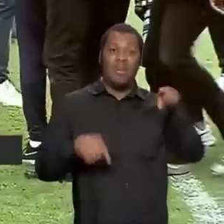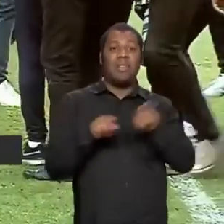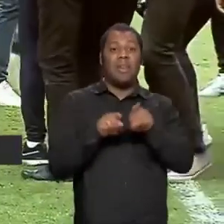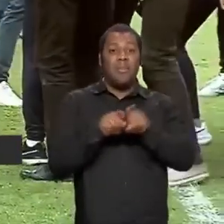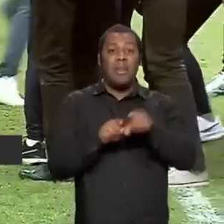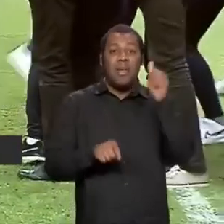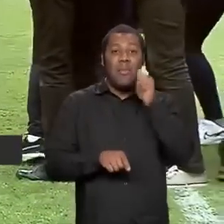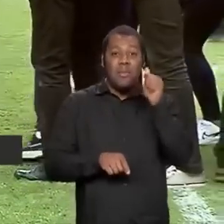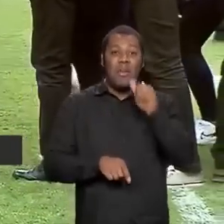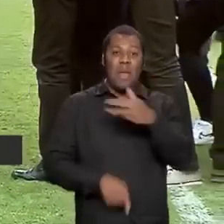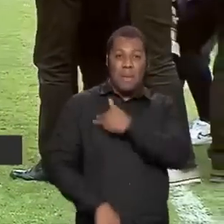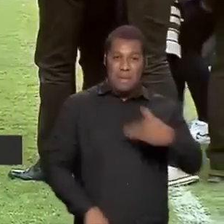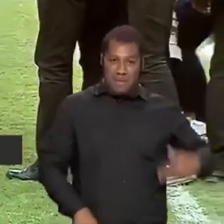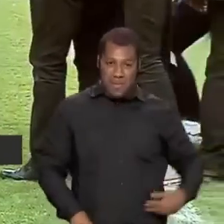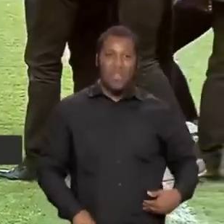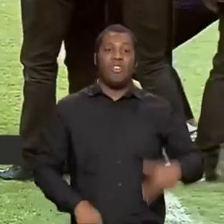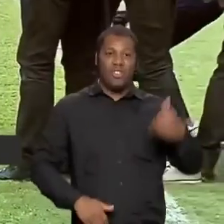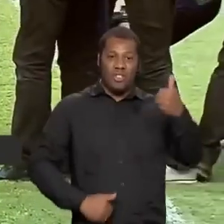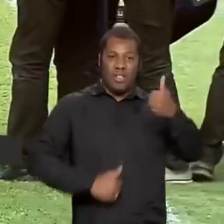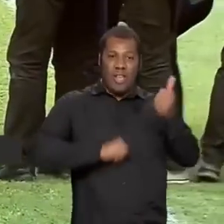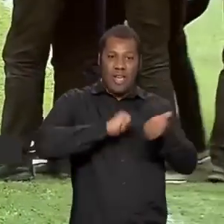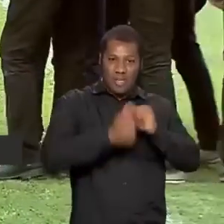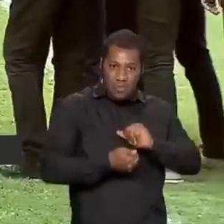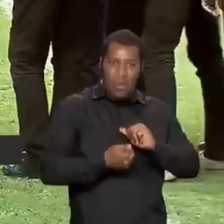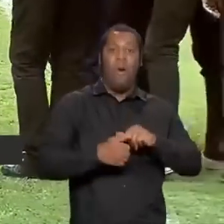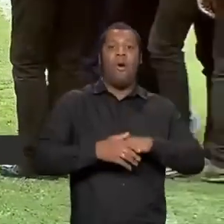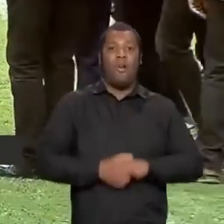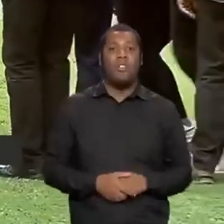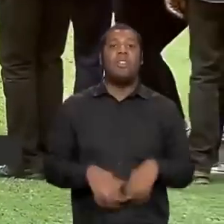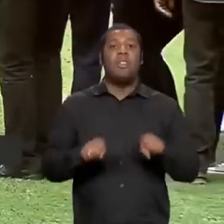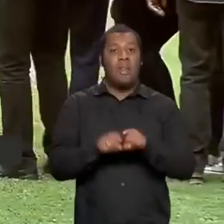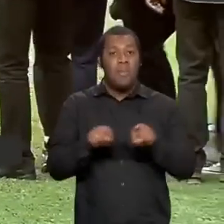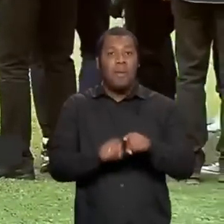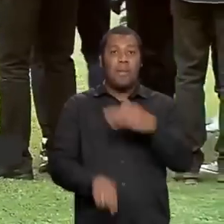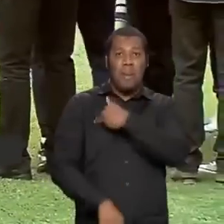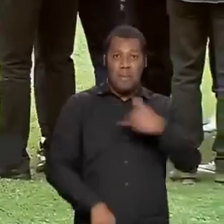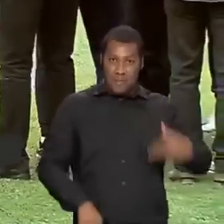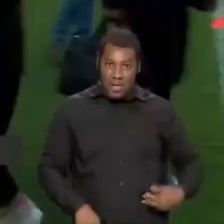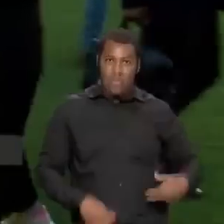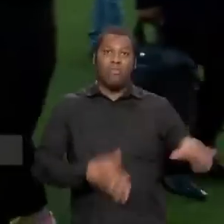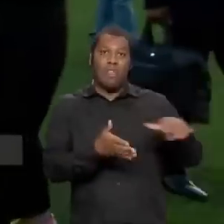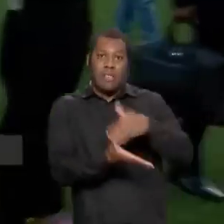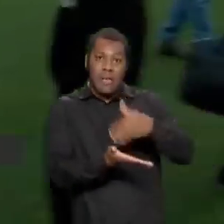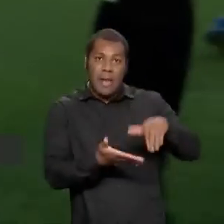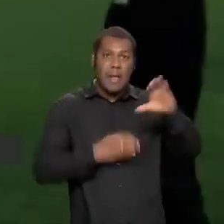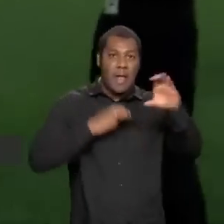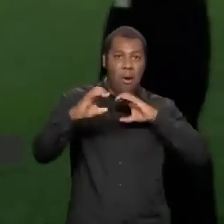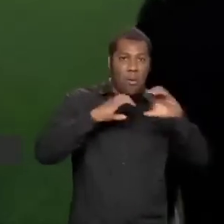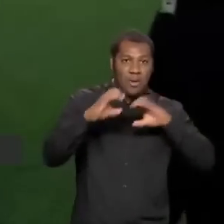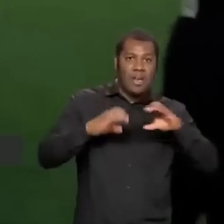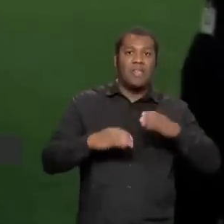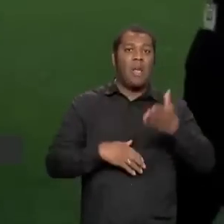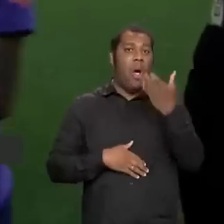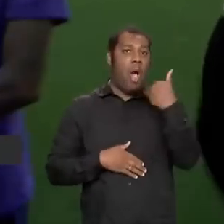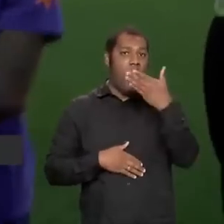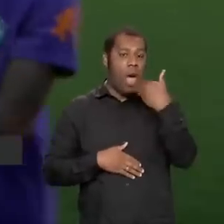Ana Moser, também do ministro da Secretaria de Comunicação, Paulo Pimenta.